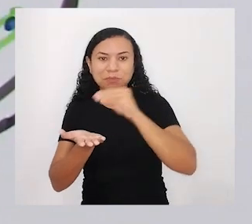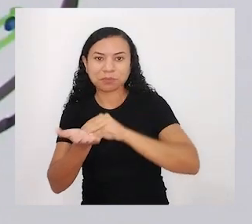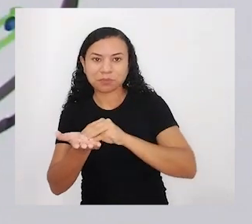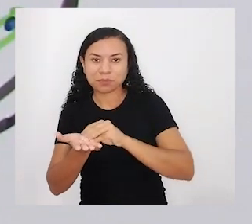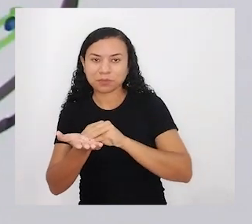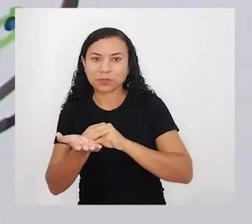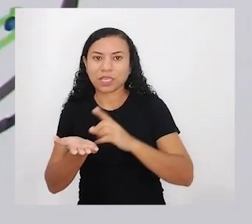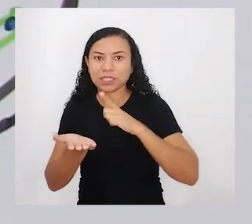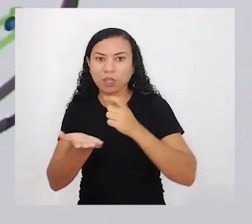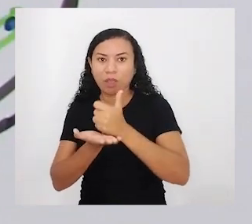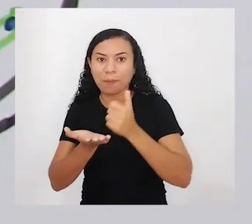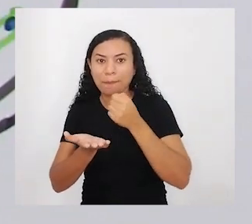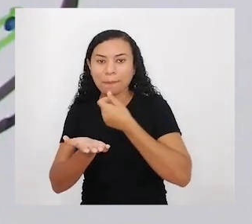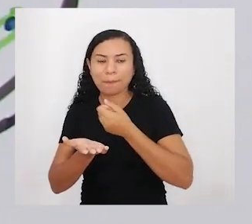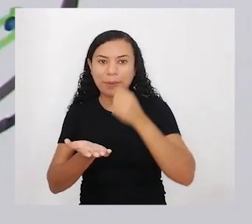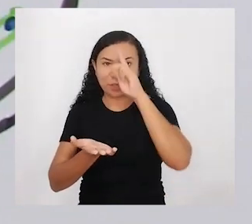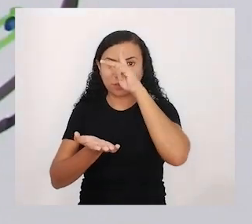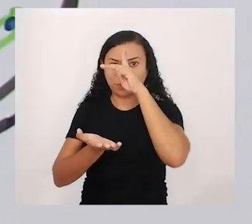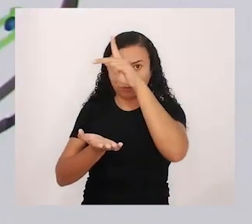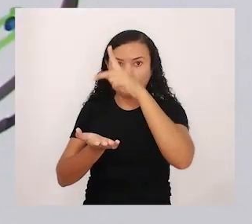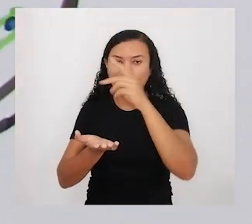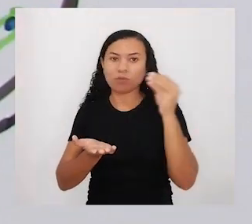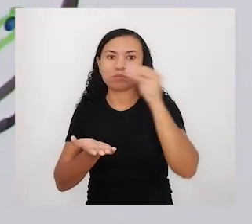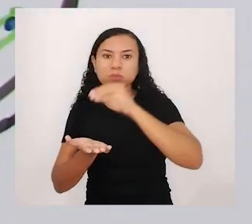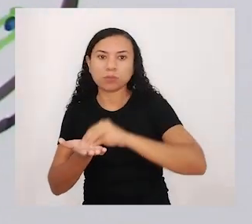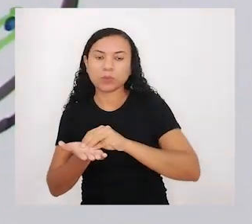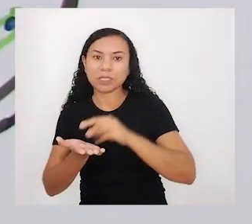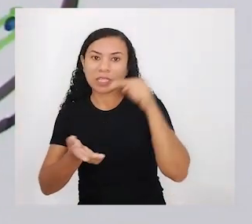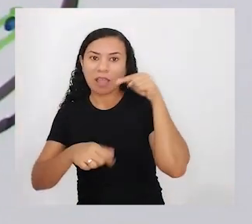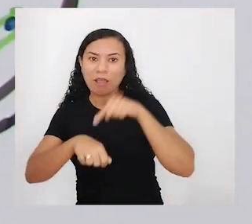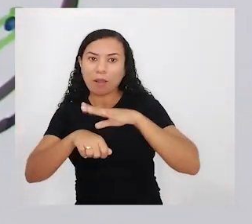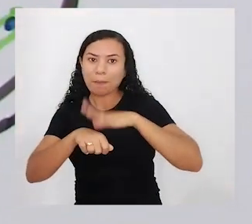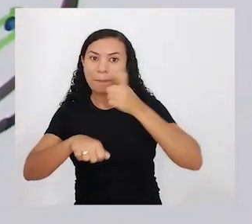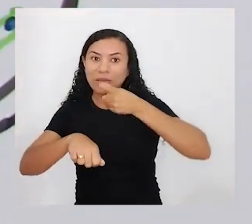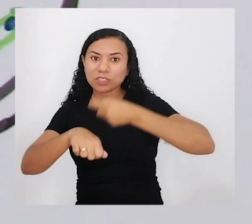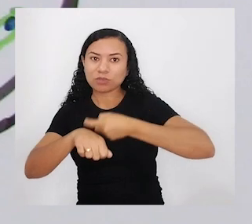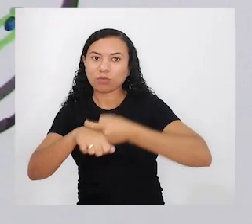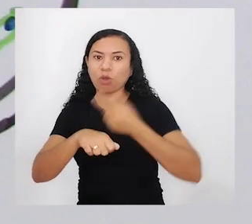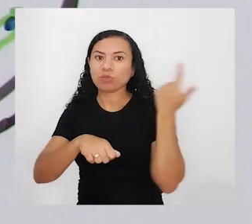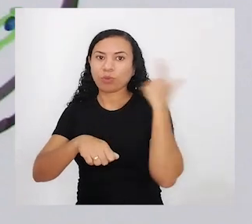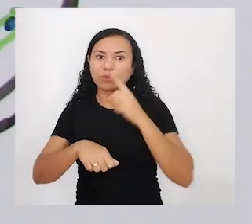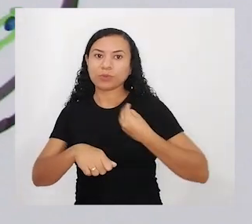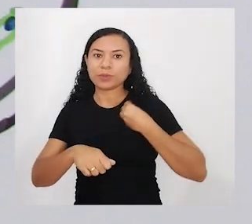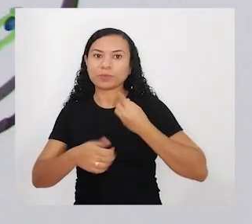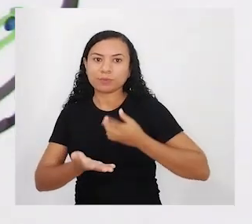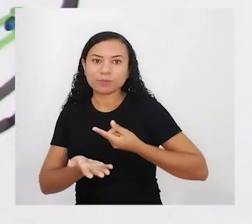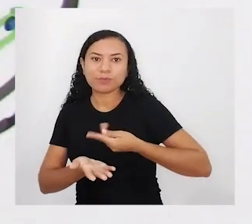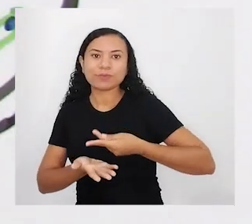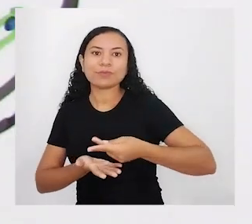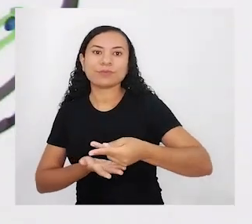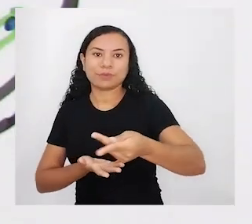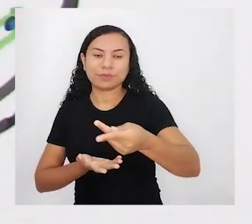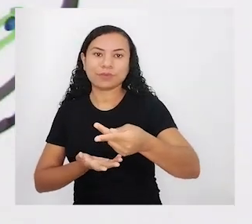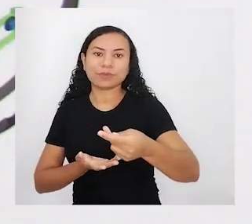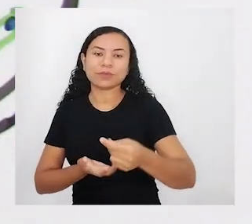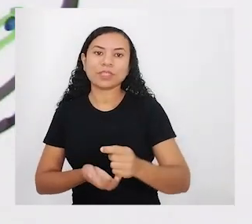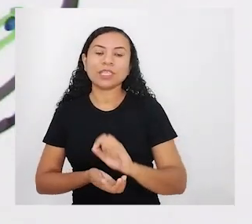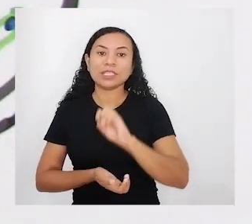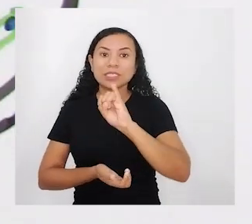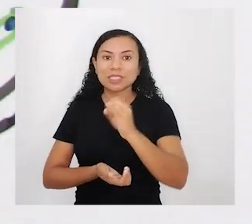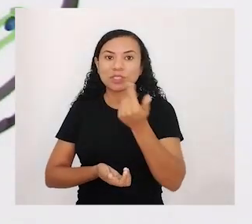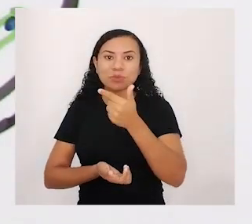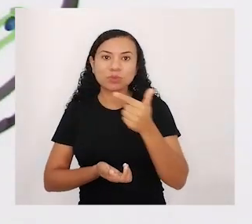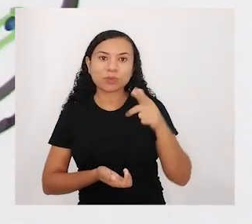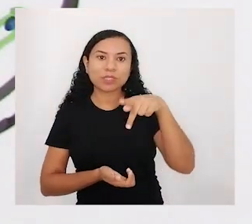crescimento daquelas que são resistentes a esse antibiótico e, logicamente, estão carregando o plasmídio. Aquelas que não têm o plasmídio